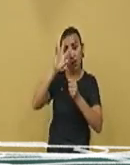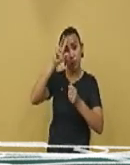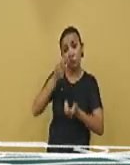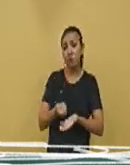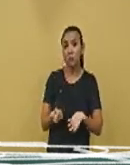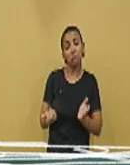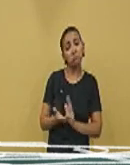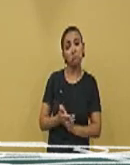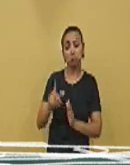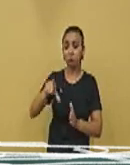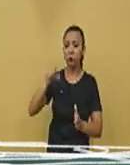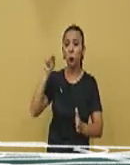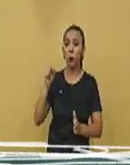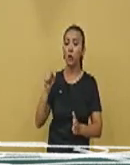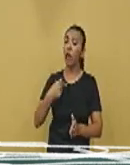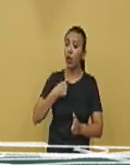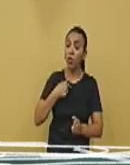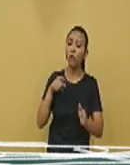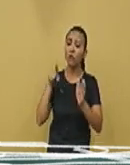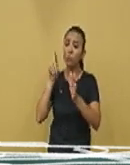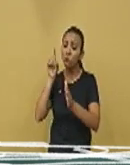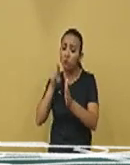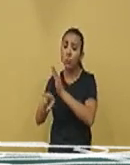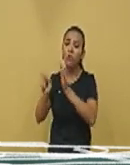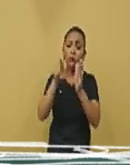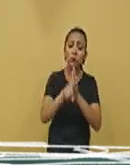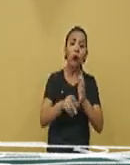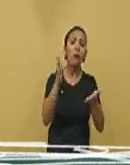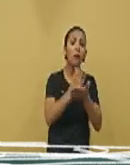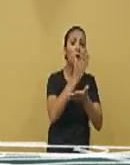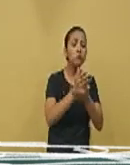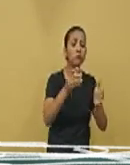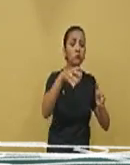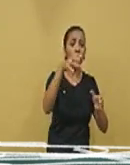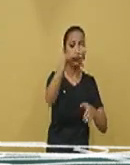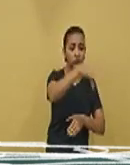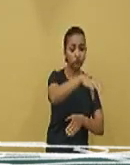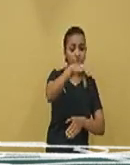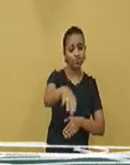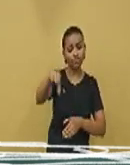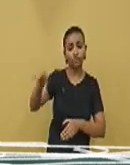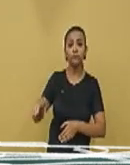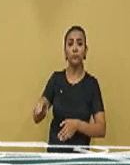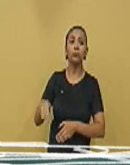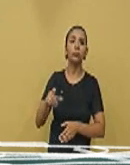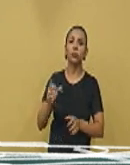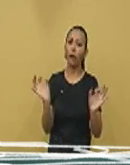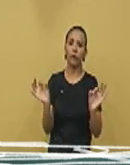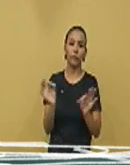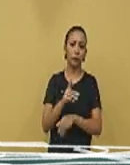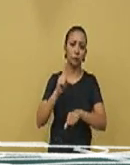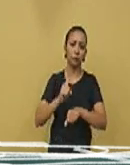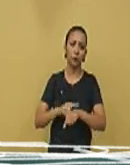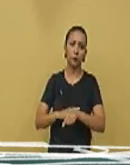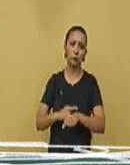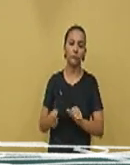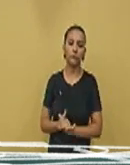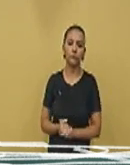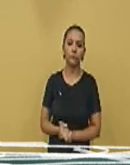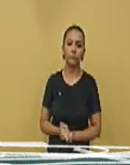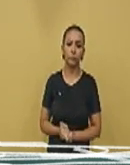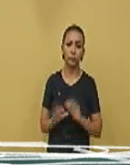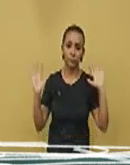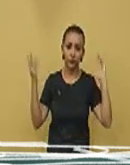outra pessoa. Como vai ser nos alguns setores da universidade? Mas tem setores que é fundamental. Terminou seu tempo, professora.